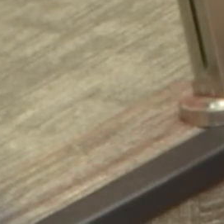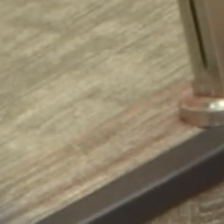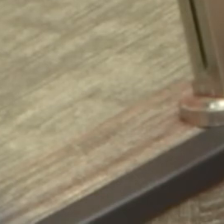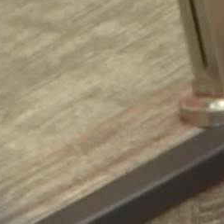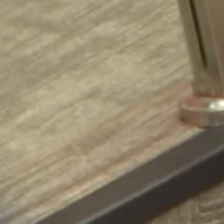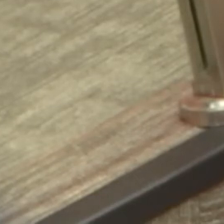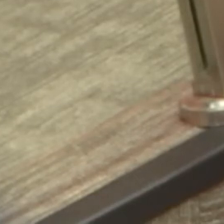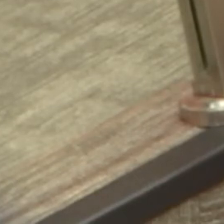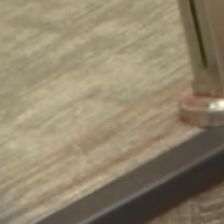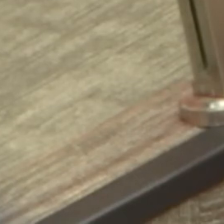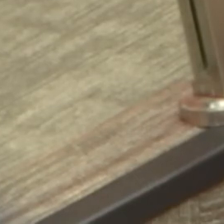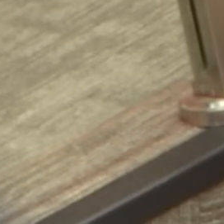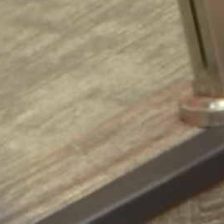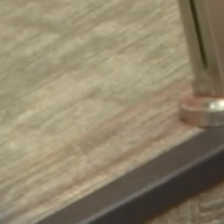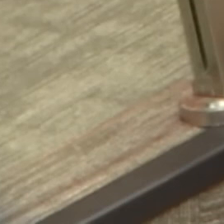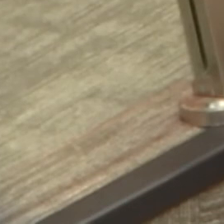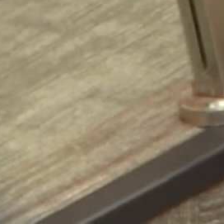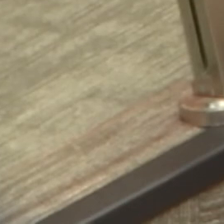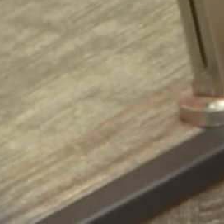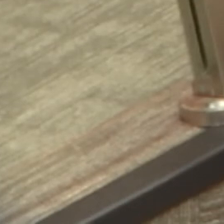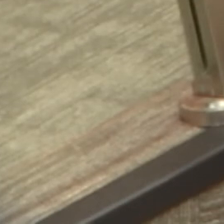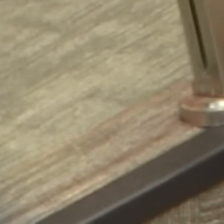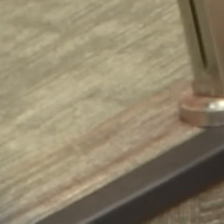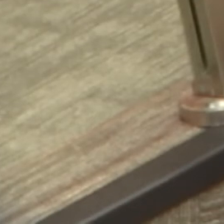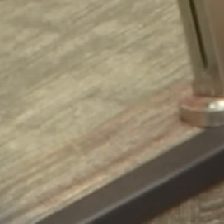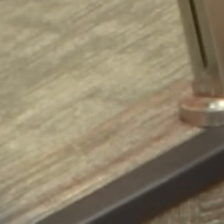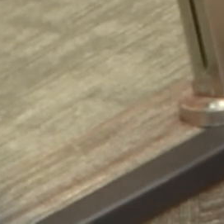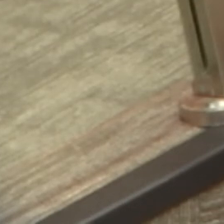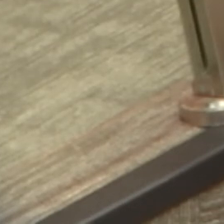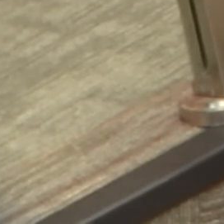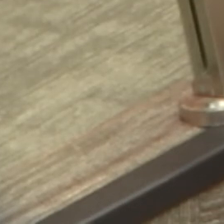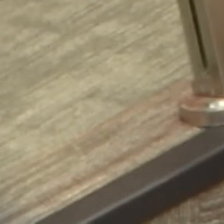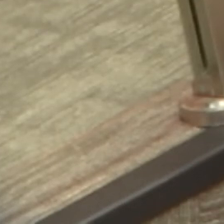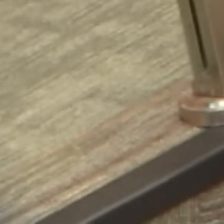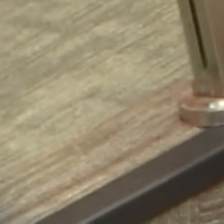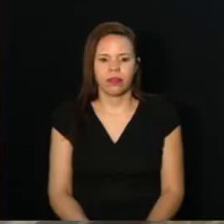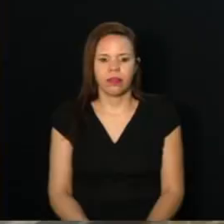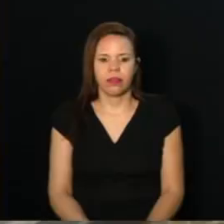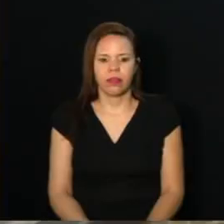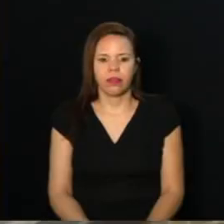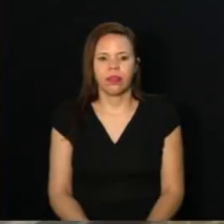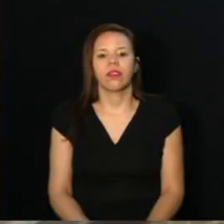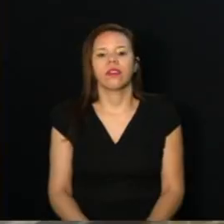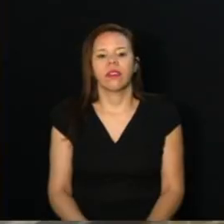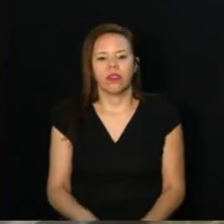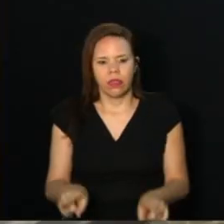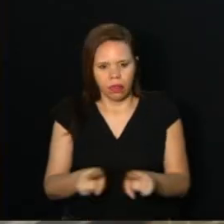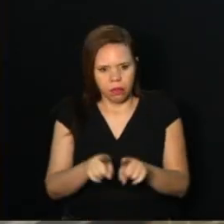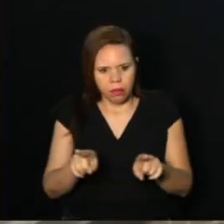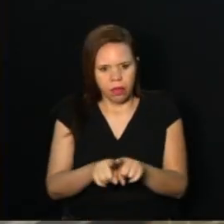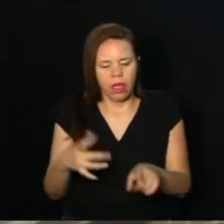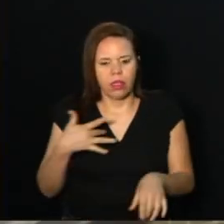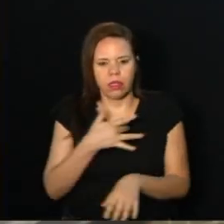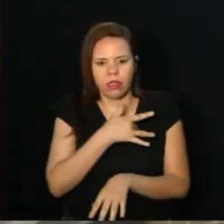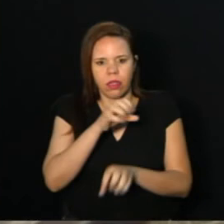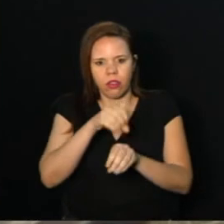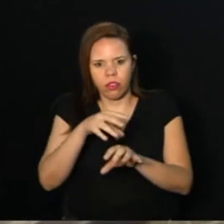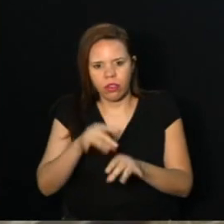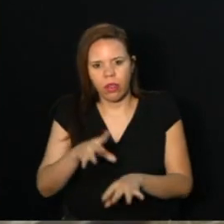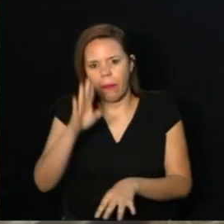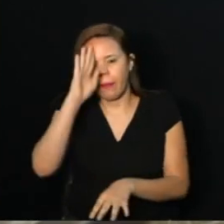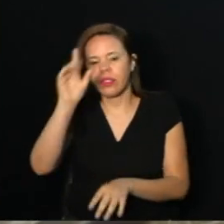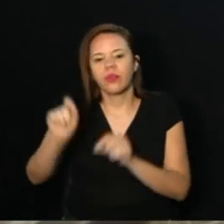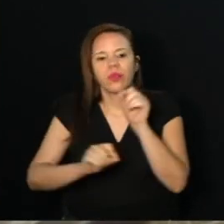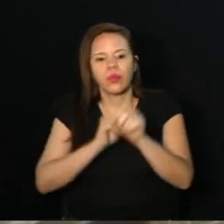assunto extremamente vasto que atinge tanto a educação como a saúde e, principalmente, que deve